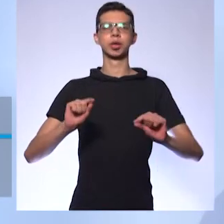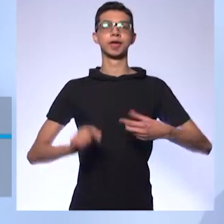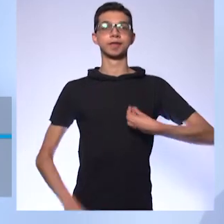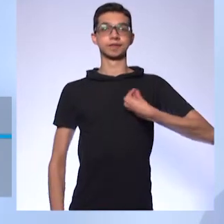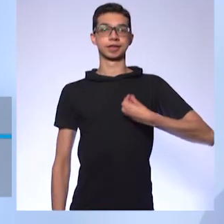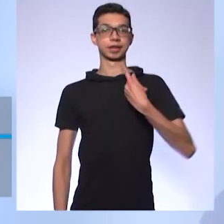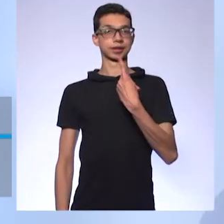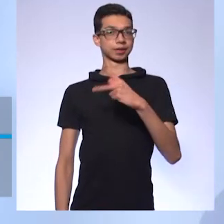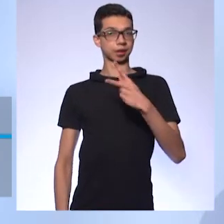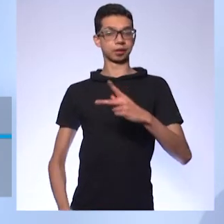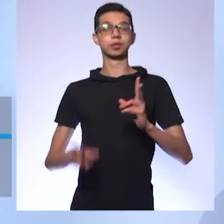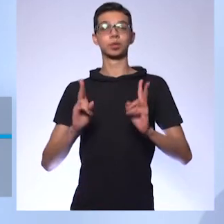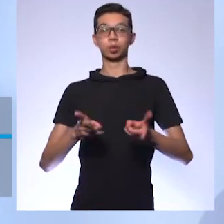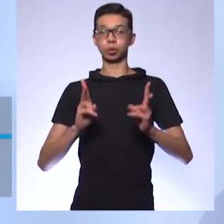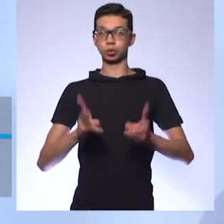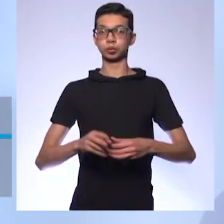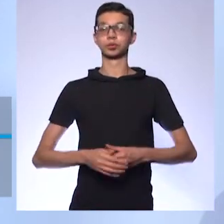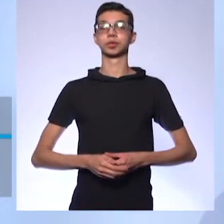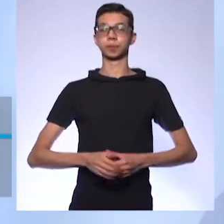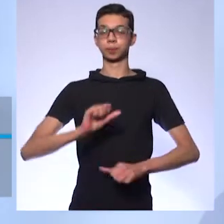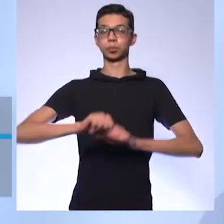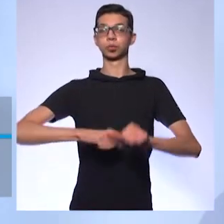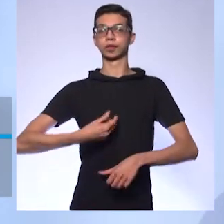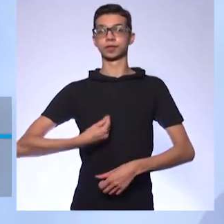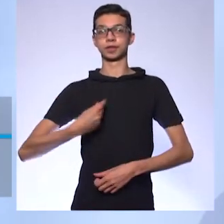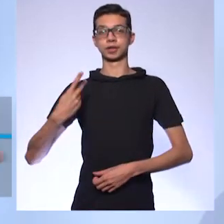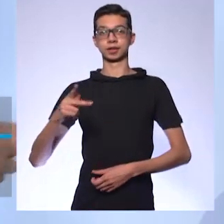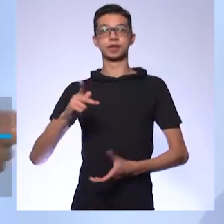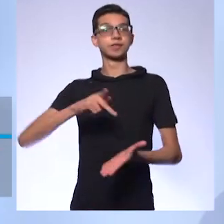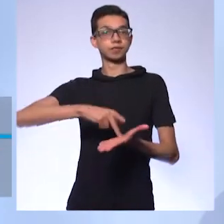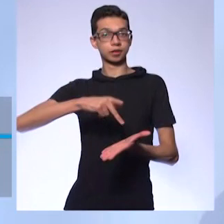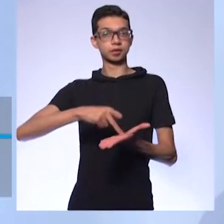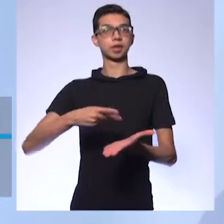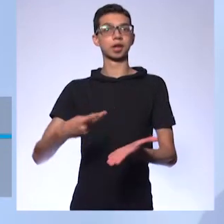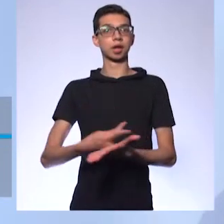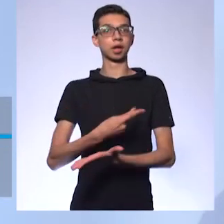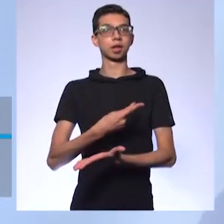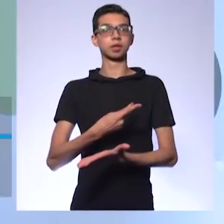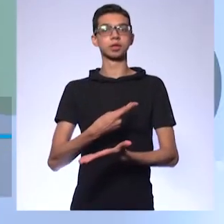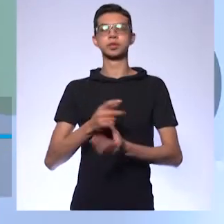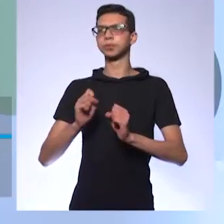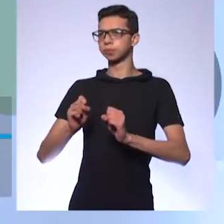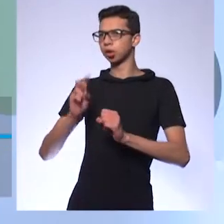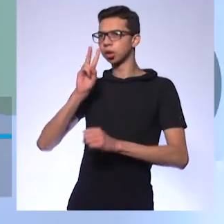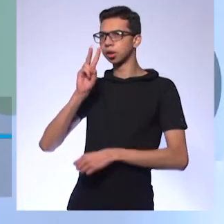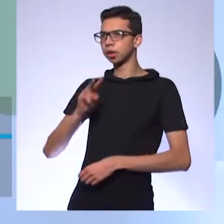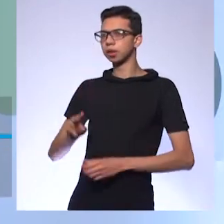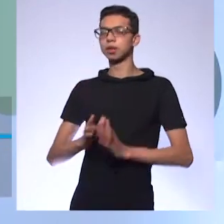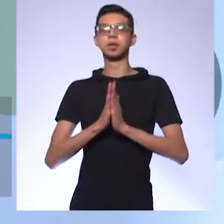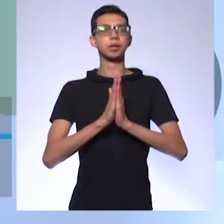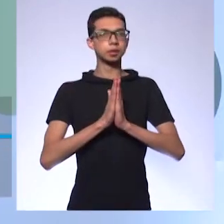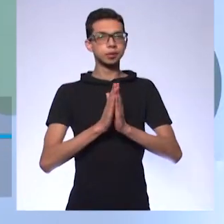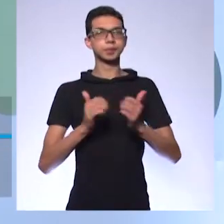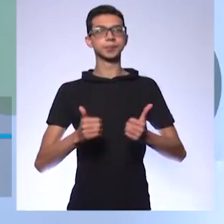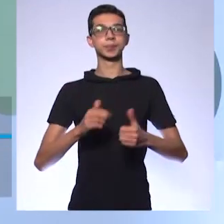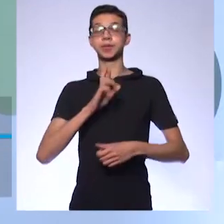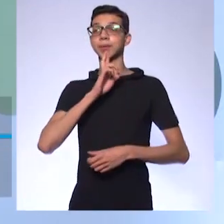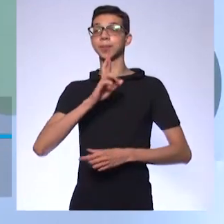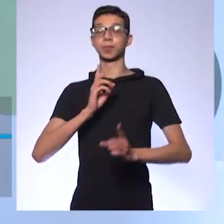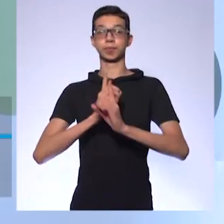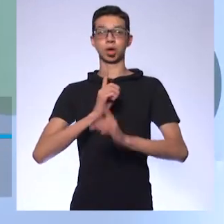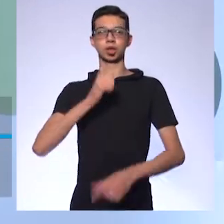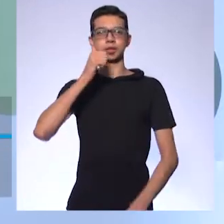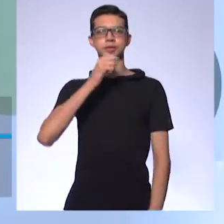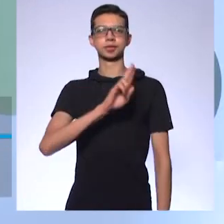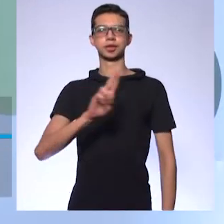Ele mudou toda a vida dele e acreditava que aquilo de fato é verdade. Posso ler o da Claro, Adriele? por Eu tô favor. cortando o prof, mas é que eu achei uma resposta aqui, ó. Não, é a Adriele